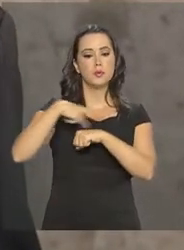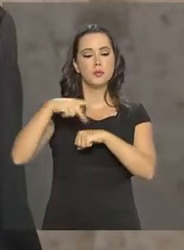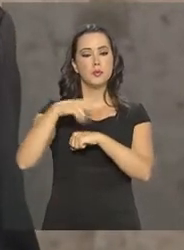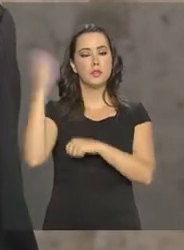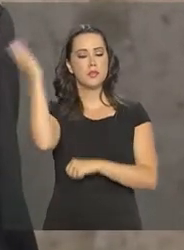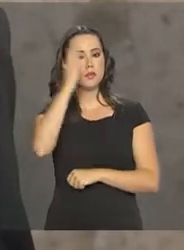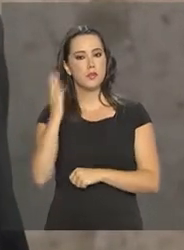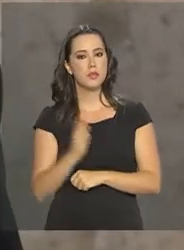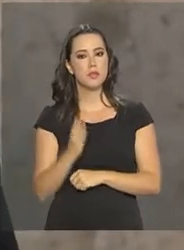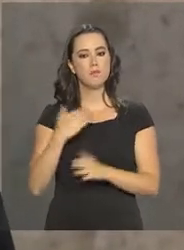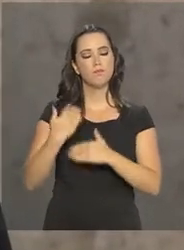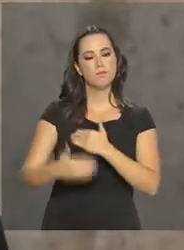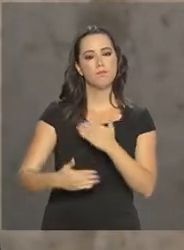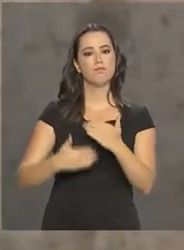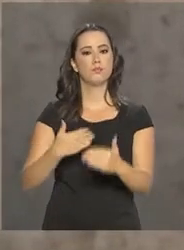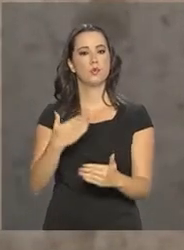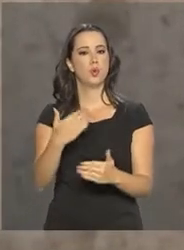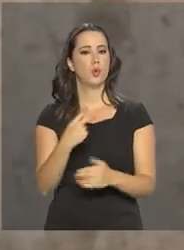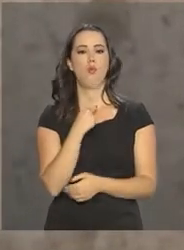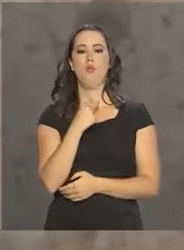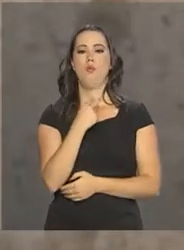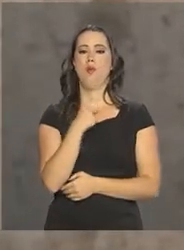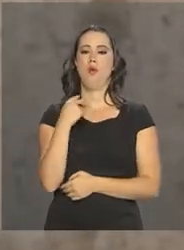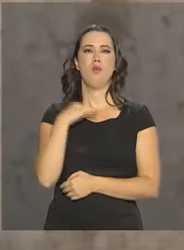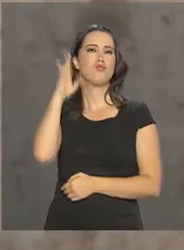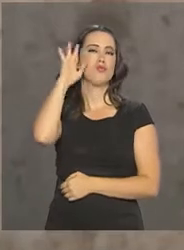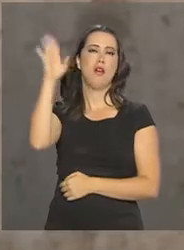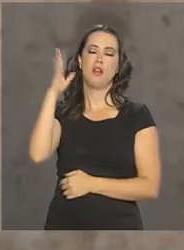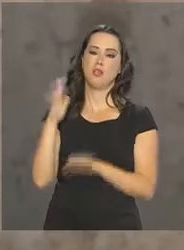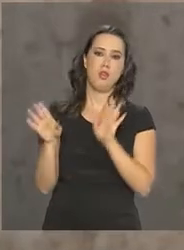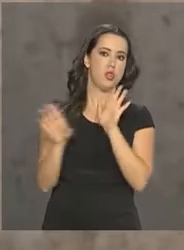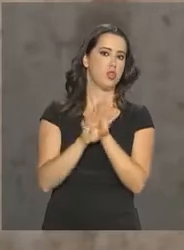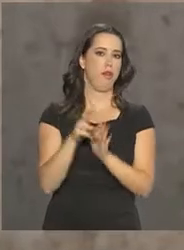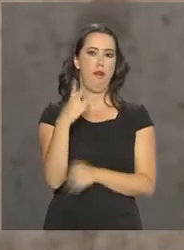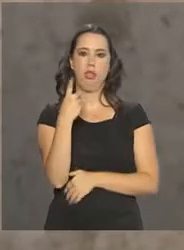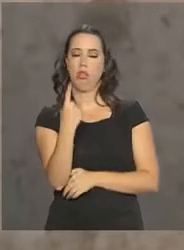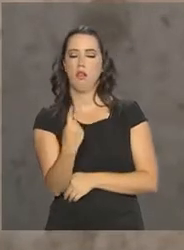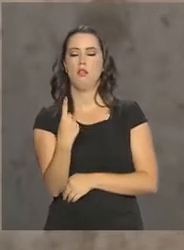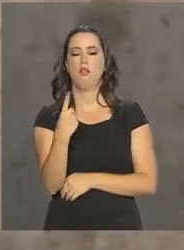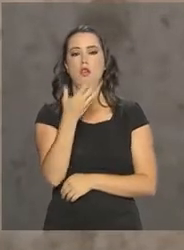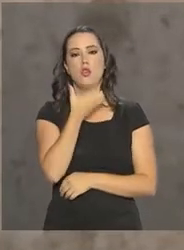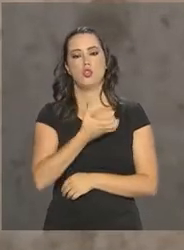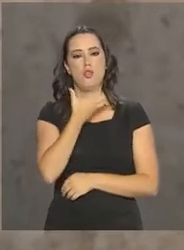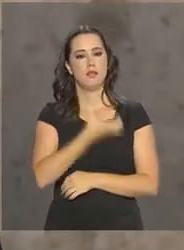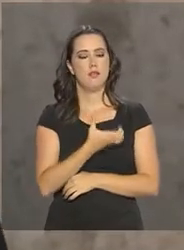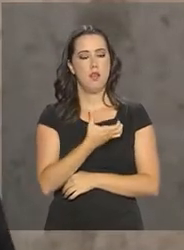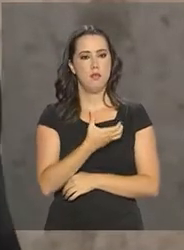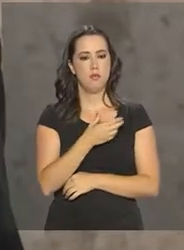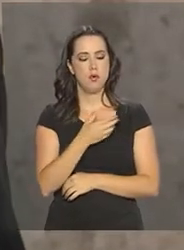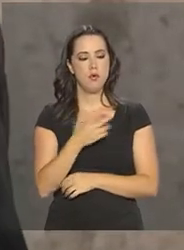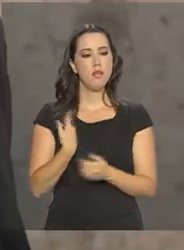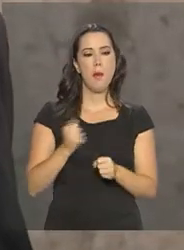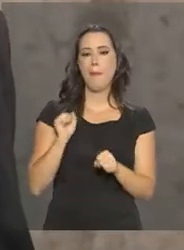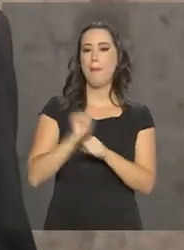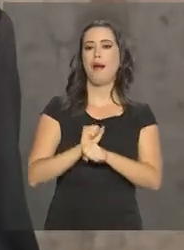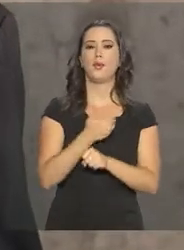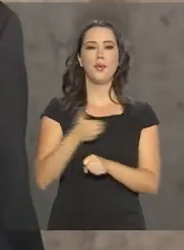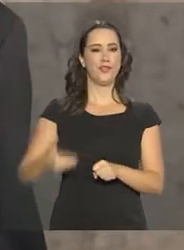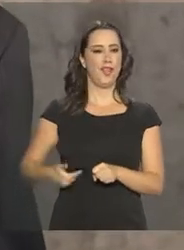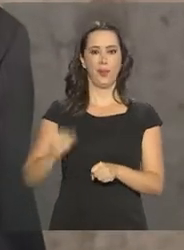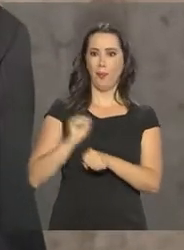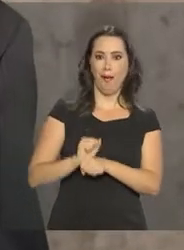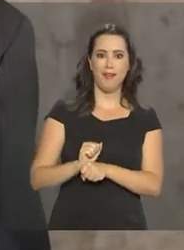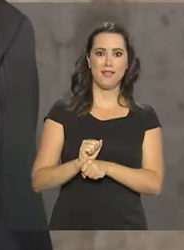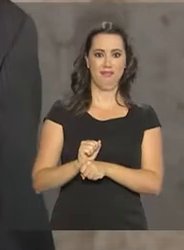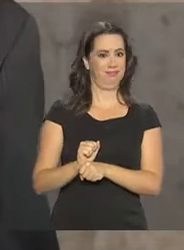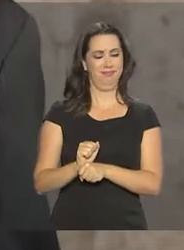o brasil andando nós não podemos imaginar que chegaríamos objeto 31 de dezembro e aí para a máquina do atual governo